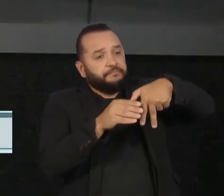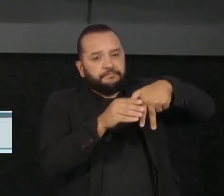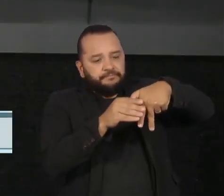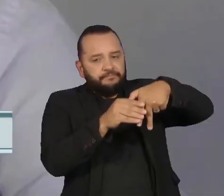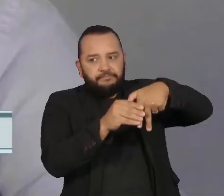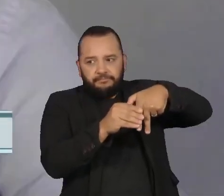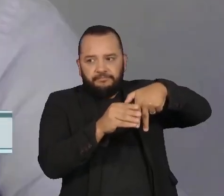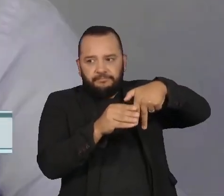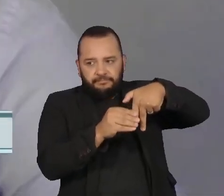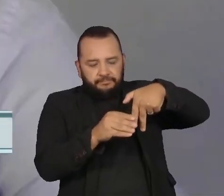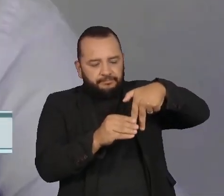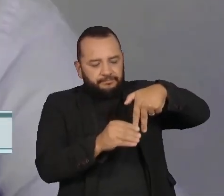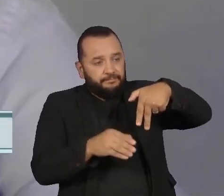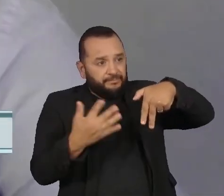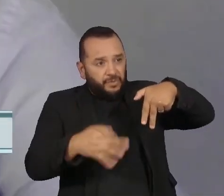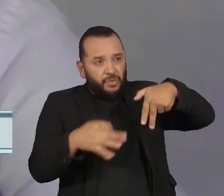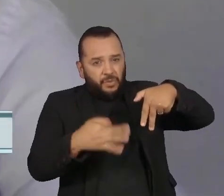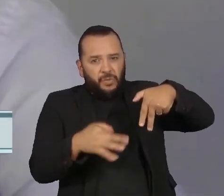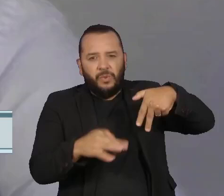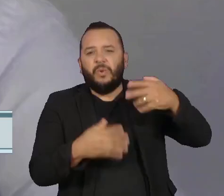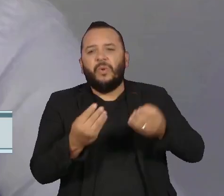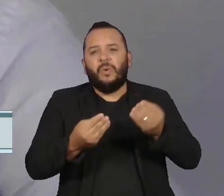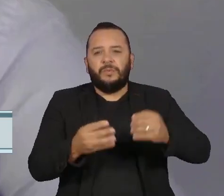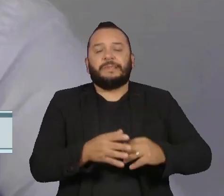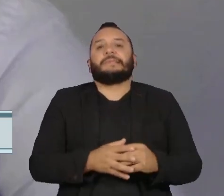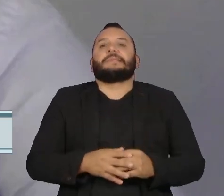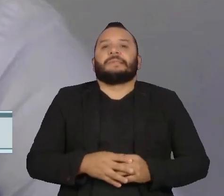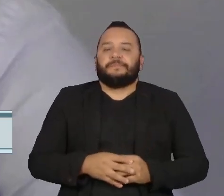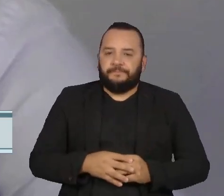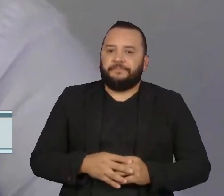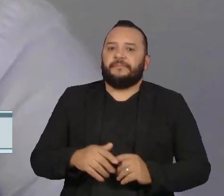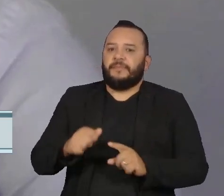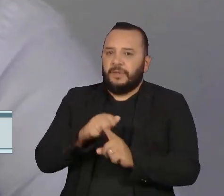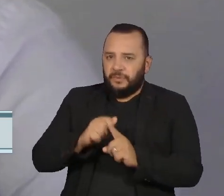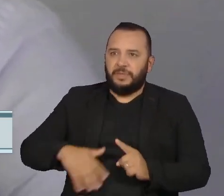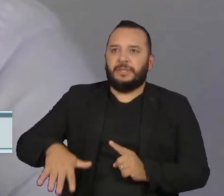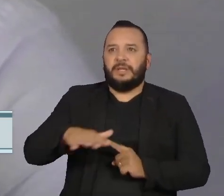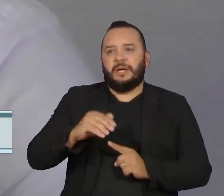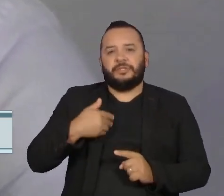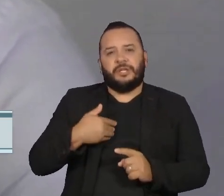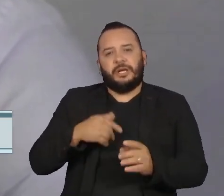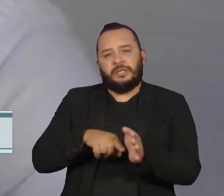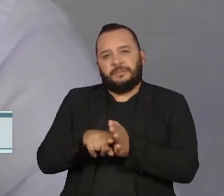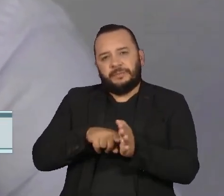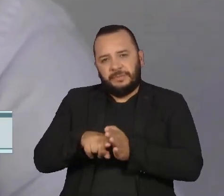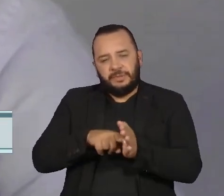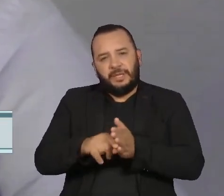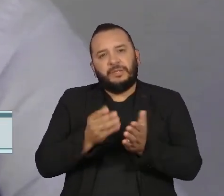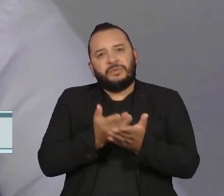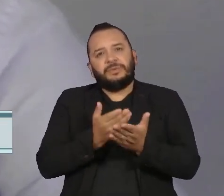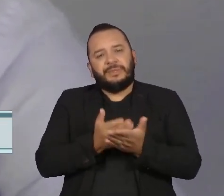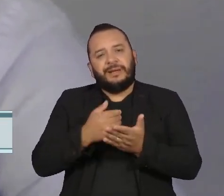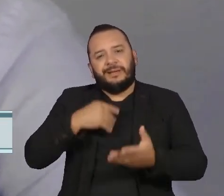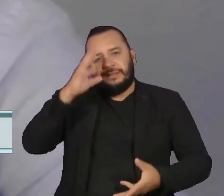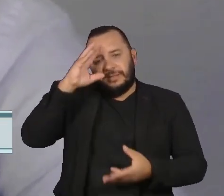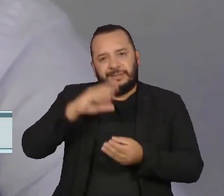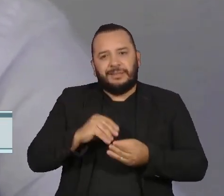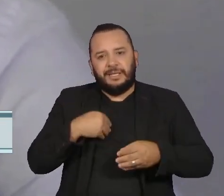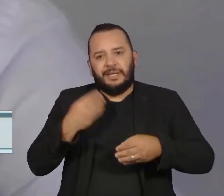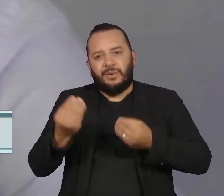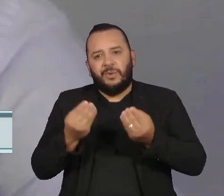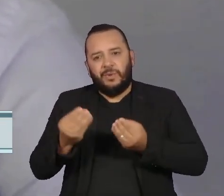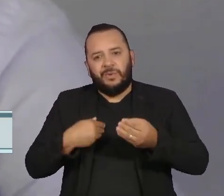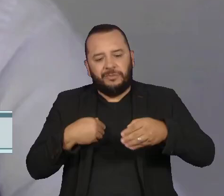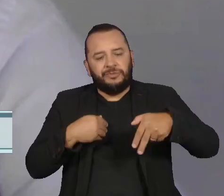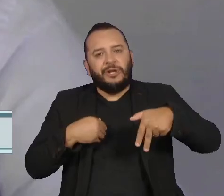uma doença que ainda a sociedade médica está começando a estudar e entender cada vez mais, né, sobre o